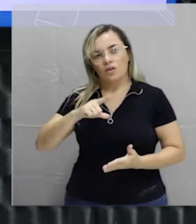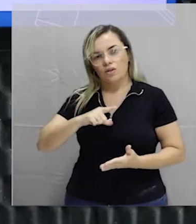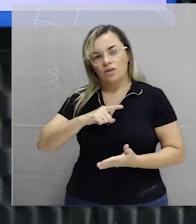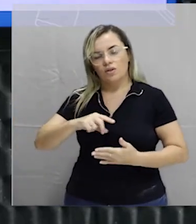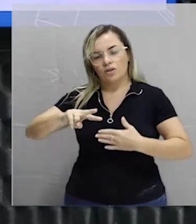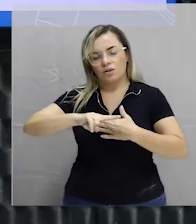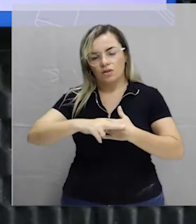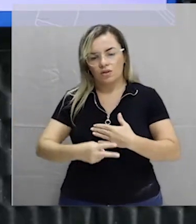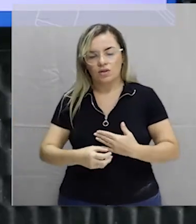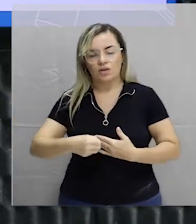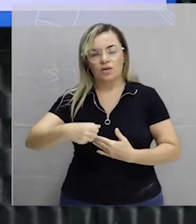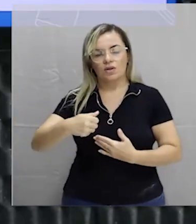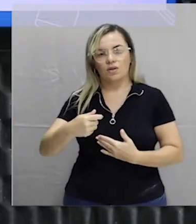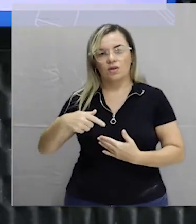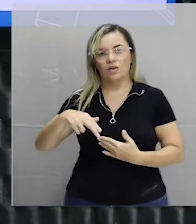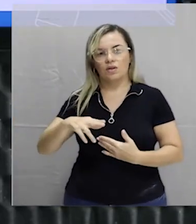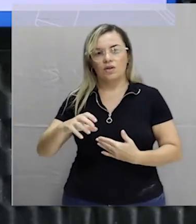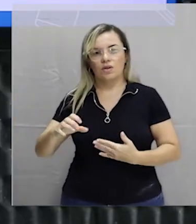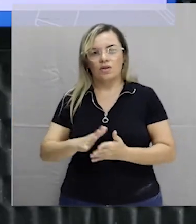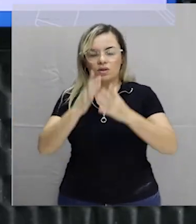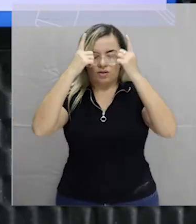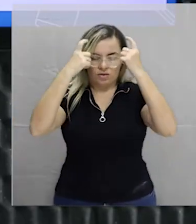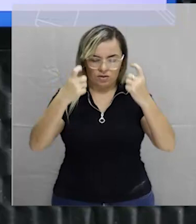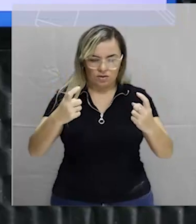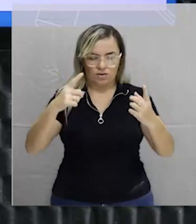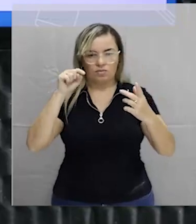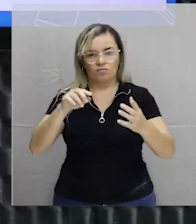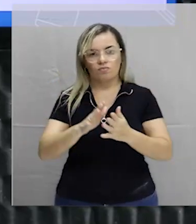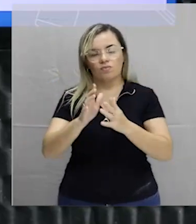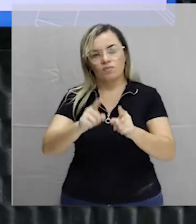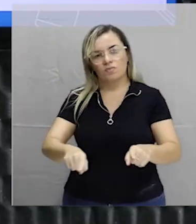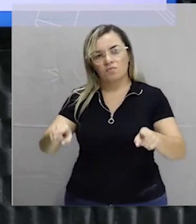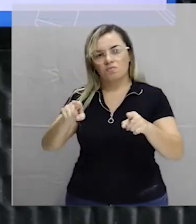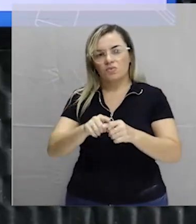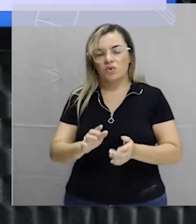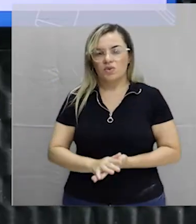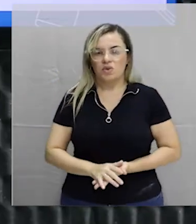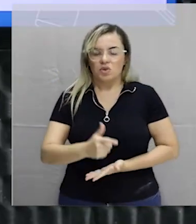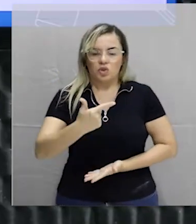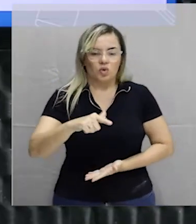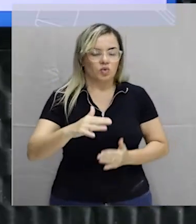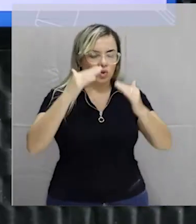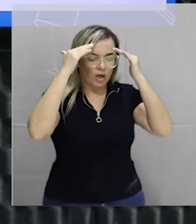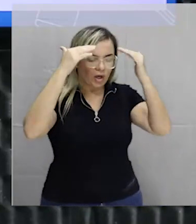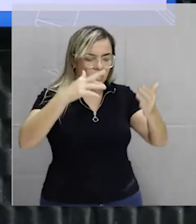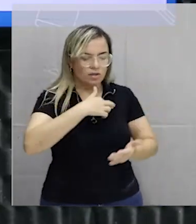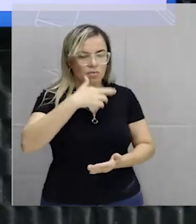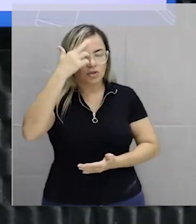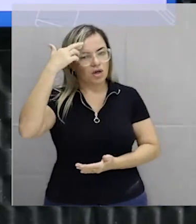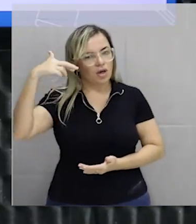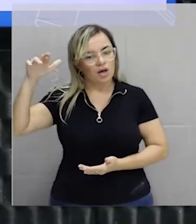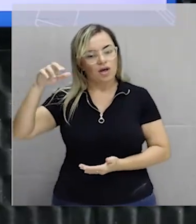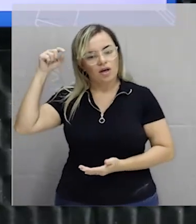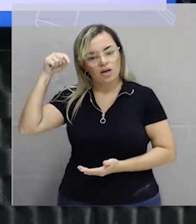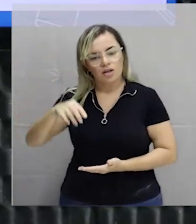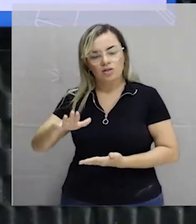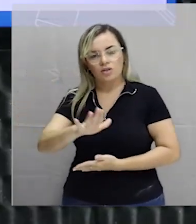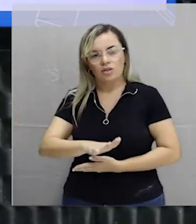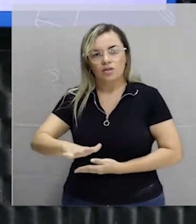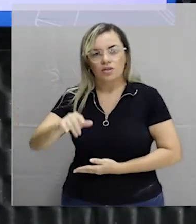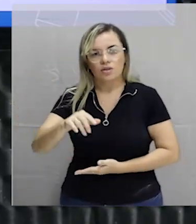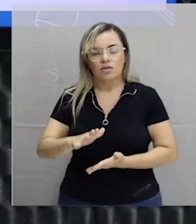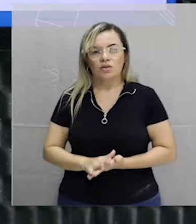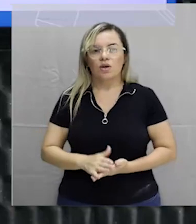ela foi marcada por violência, ela foi marcada por intolerância religiosa. Observe que são práticas